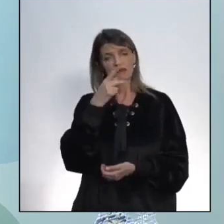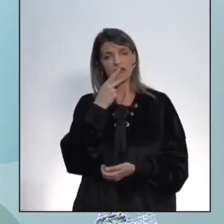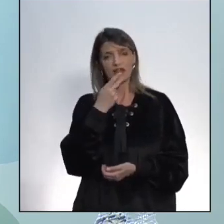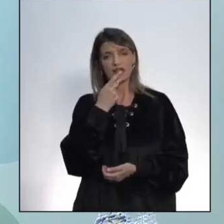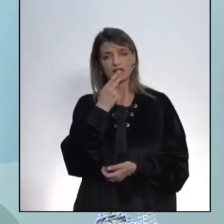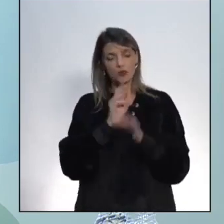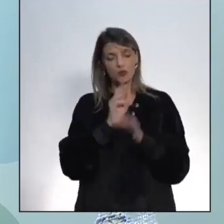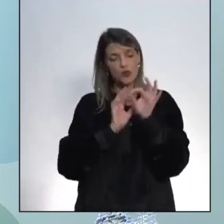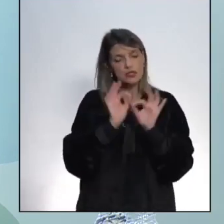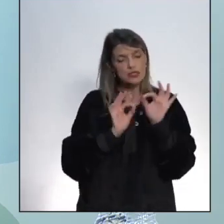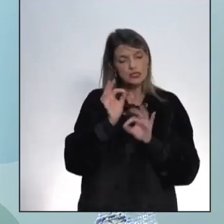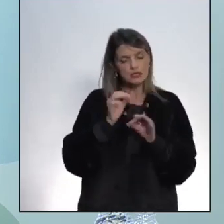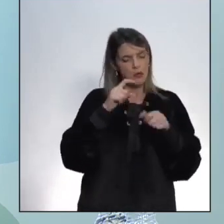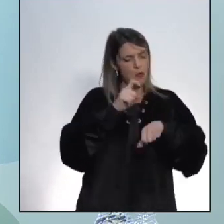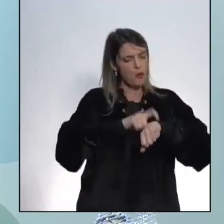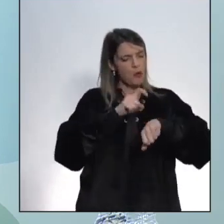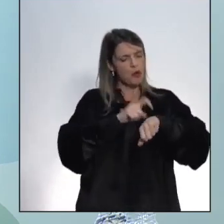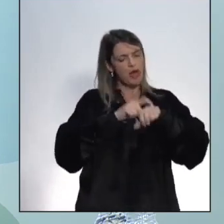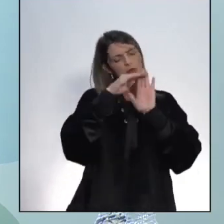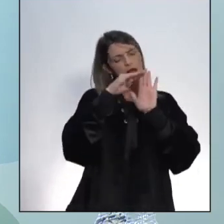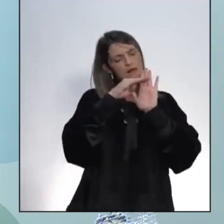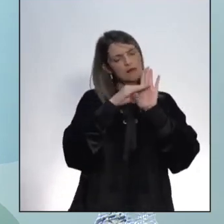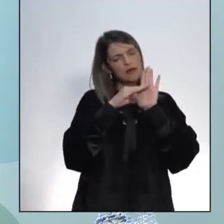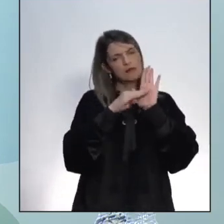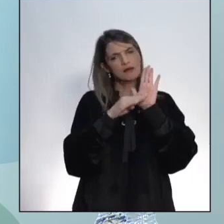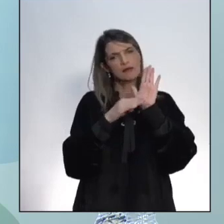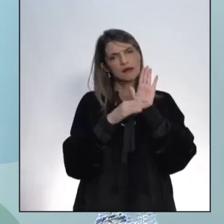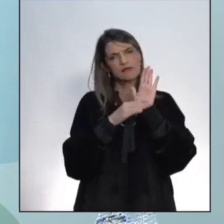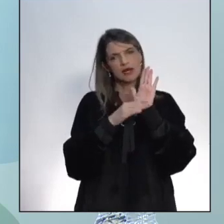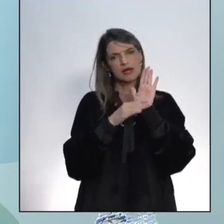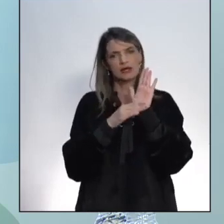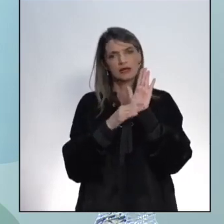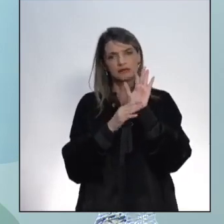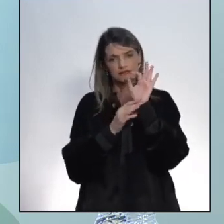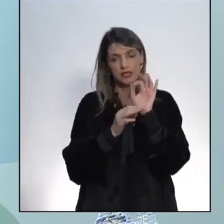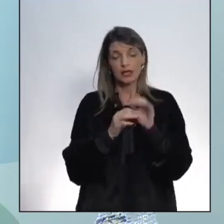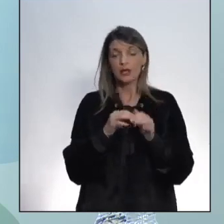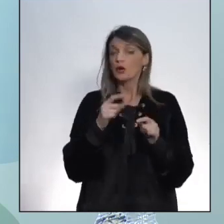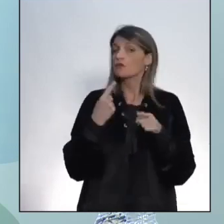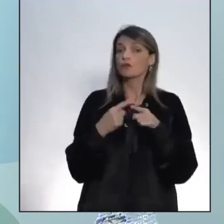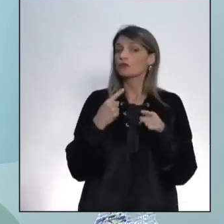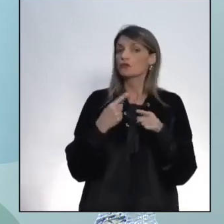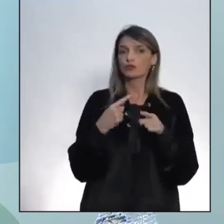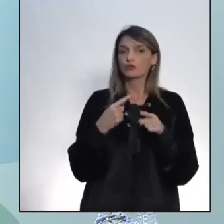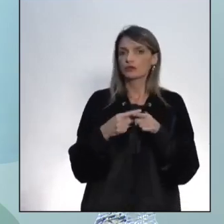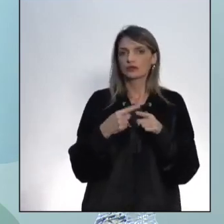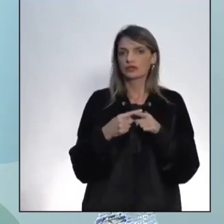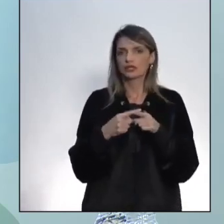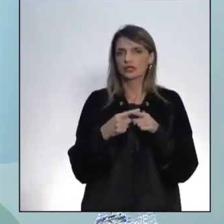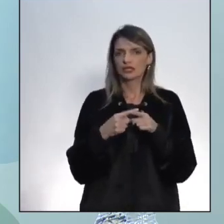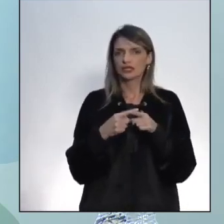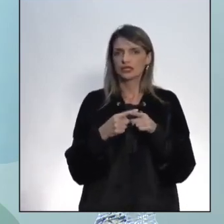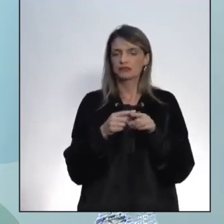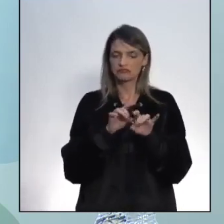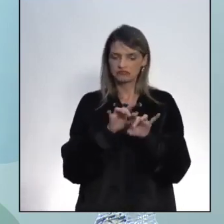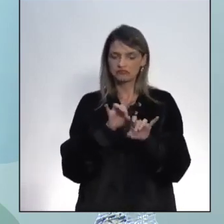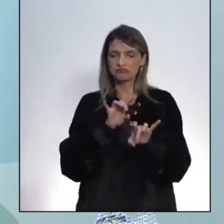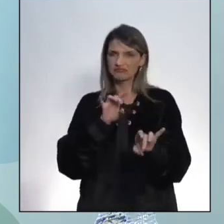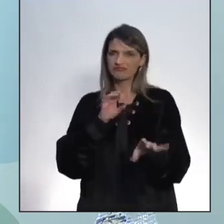da organização dos horários, tempos, planejamento, pois neste modelo de aula